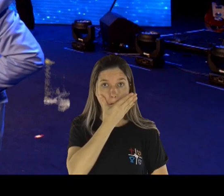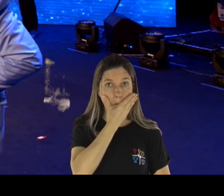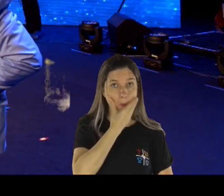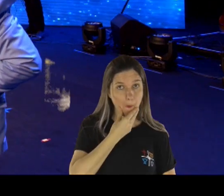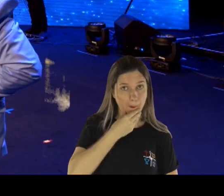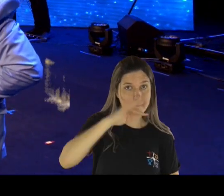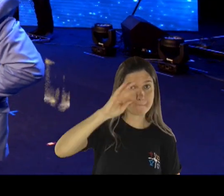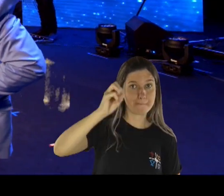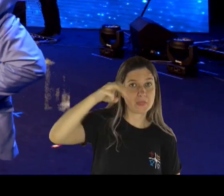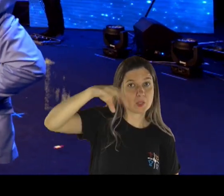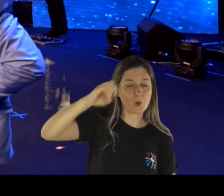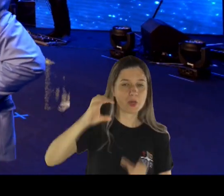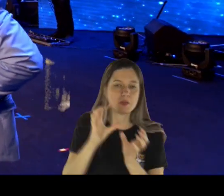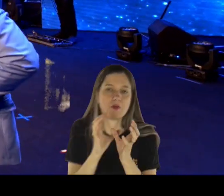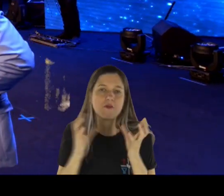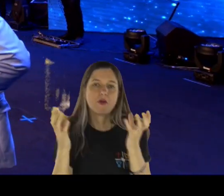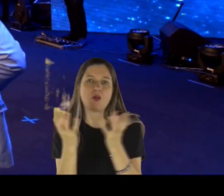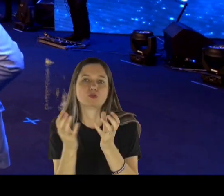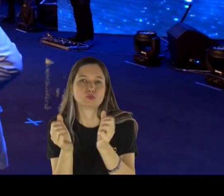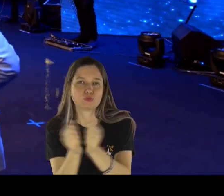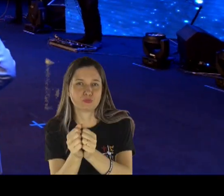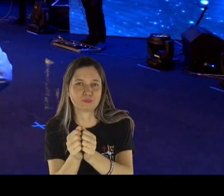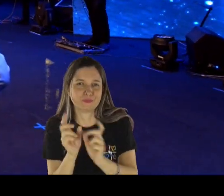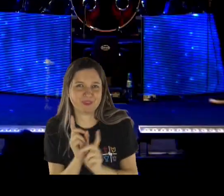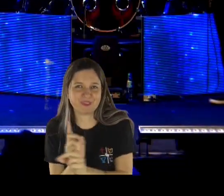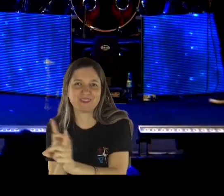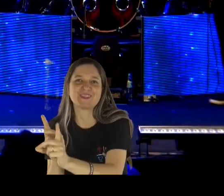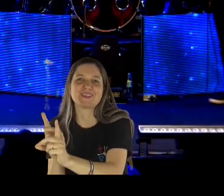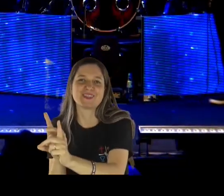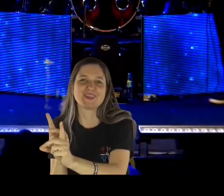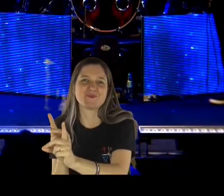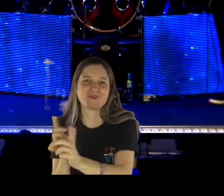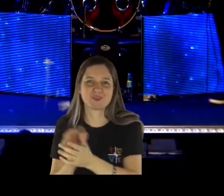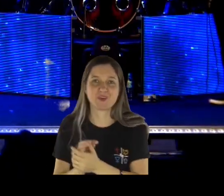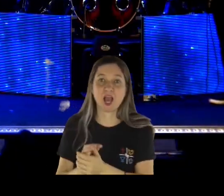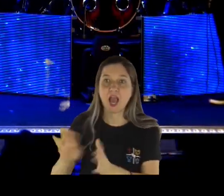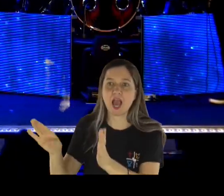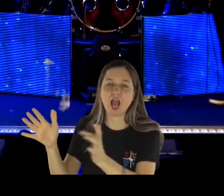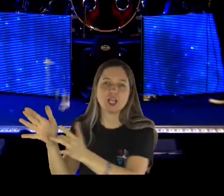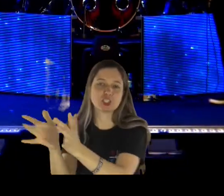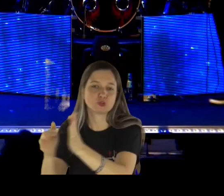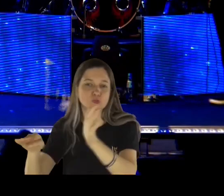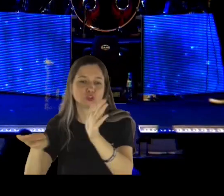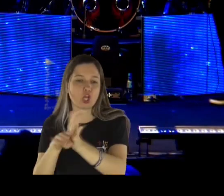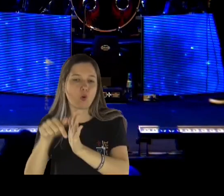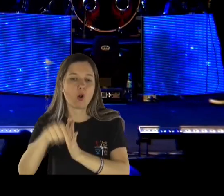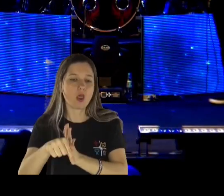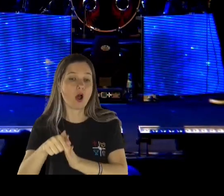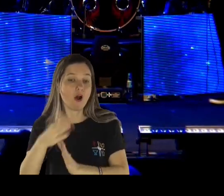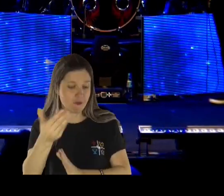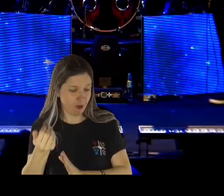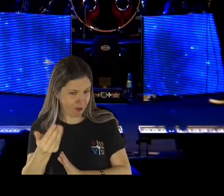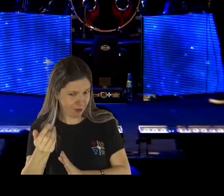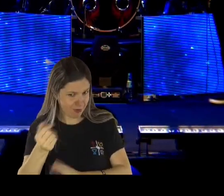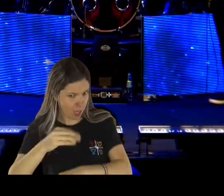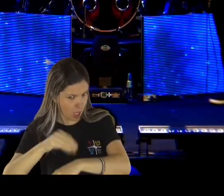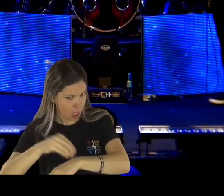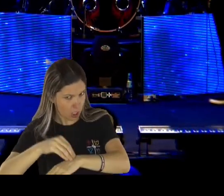vai lá, Tomé, mete a mão aí. Está sentindo o buraco aí? E assim somos